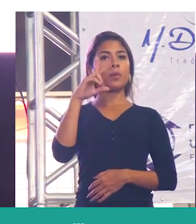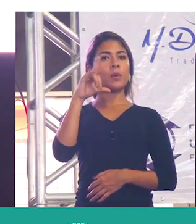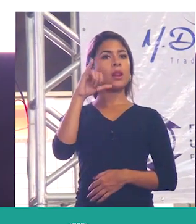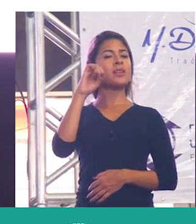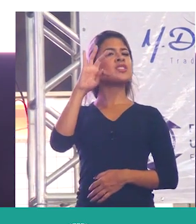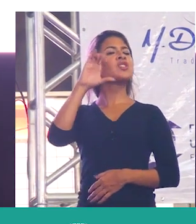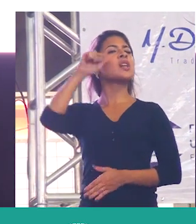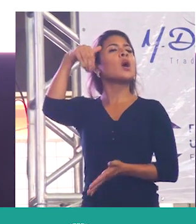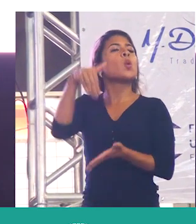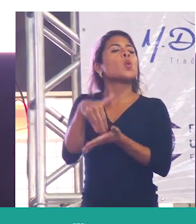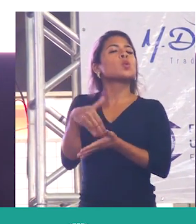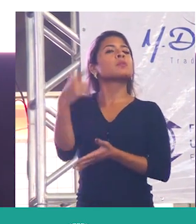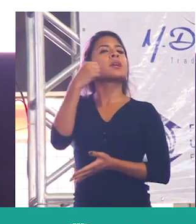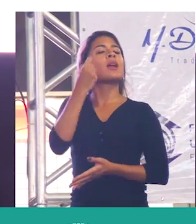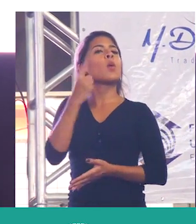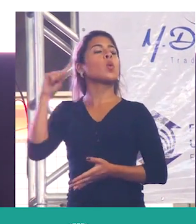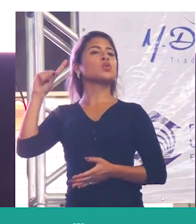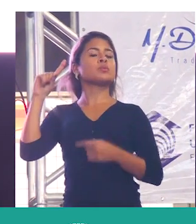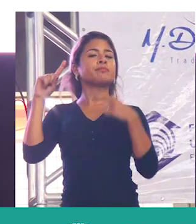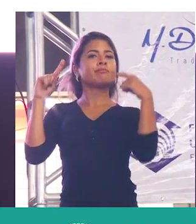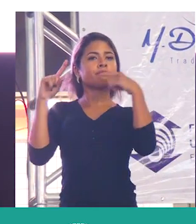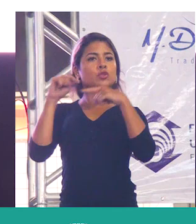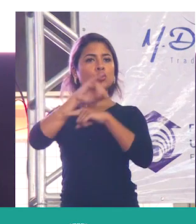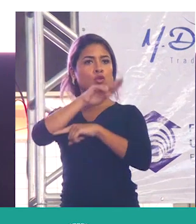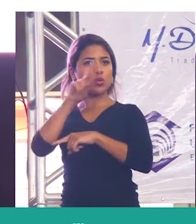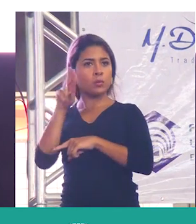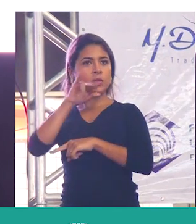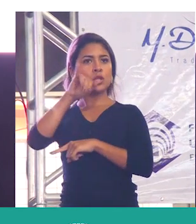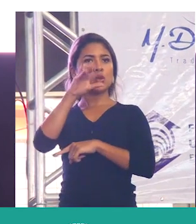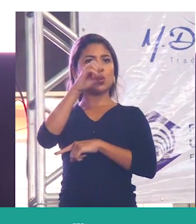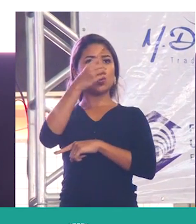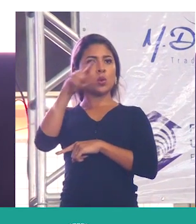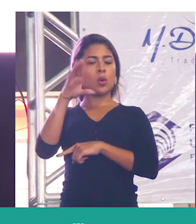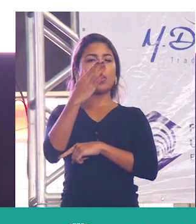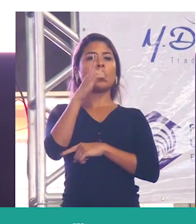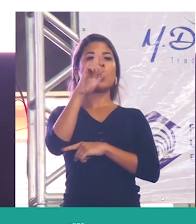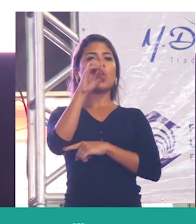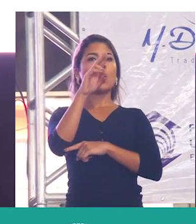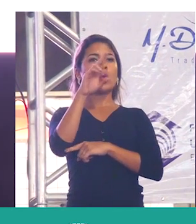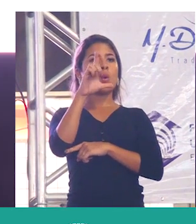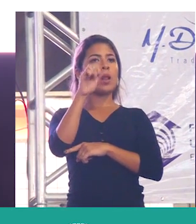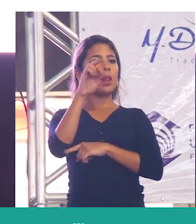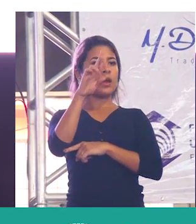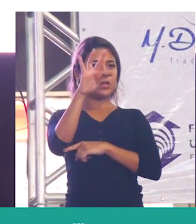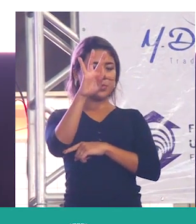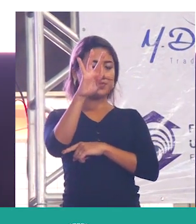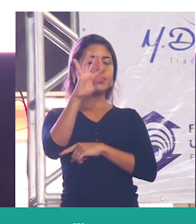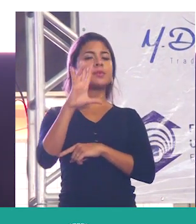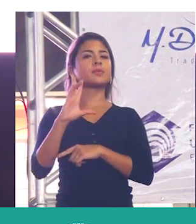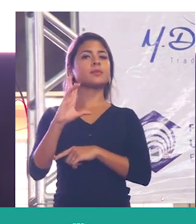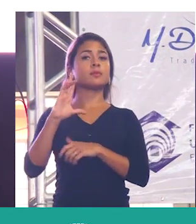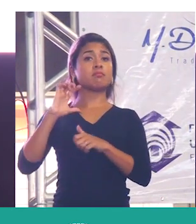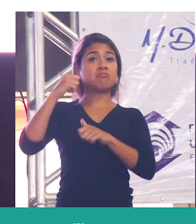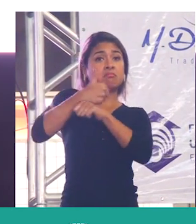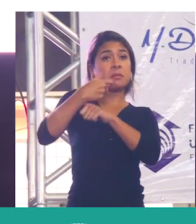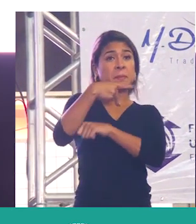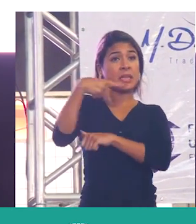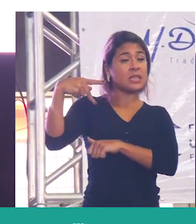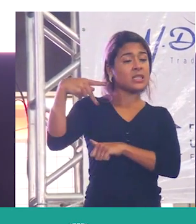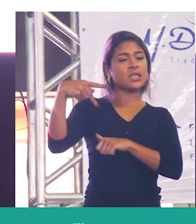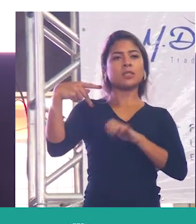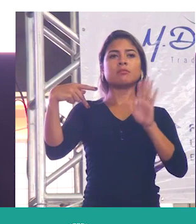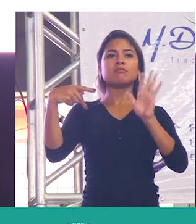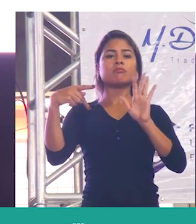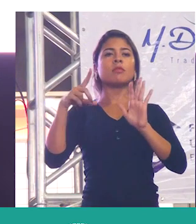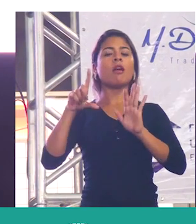é ninguém mais, ninguém menos que João Goulart, que não foi eleito presidente, mas ele era vice